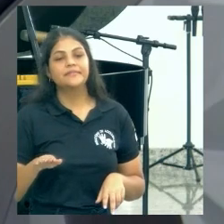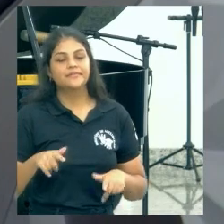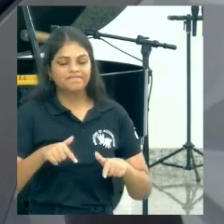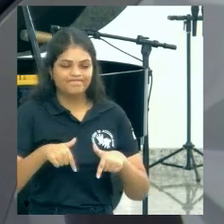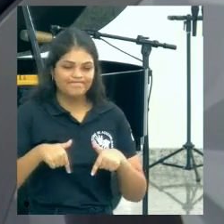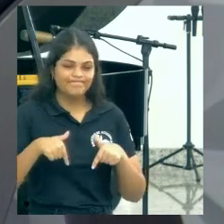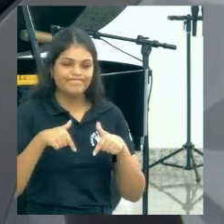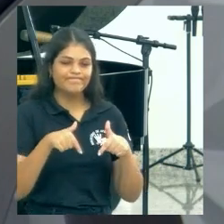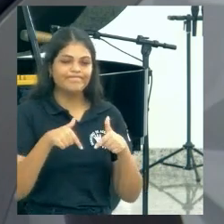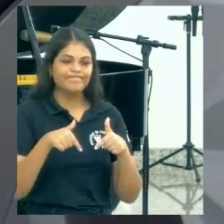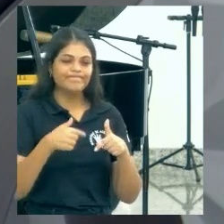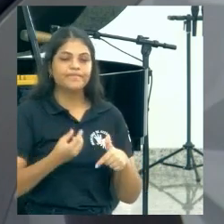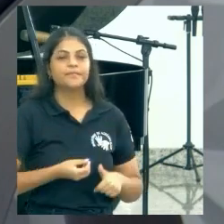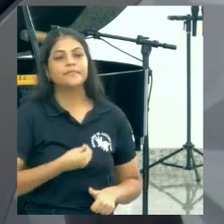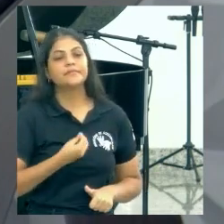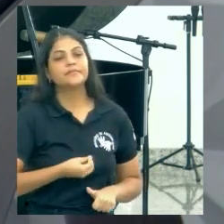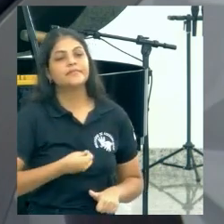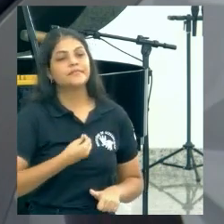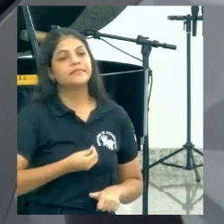incansavelmente pela vida?